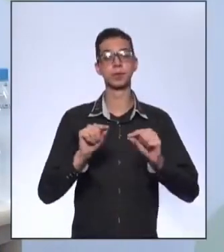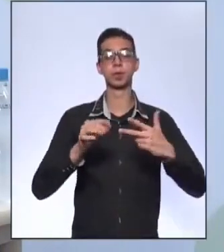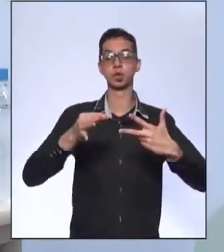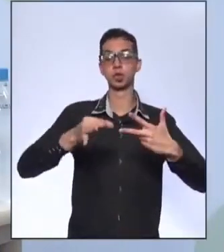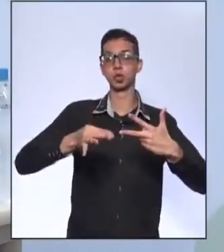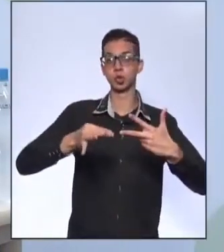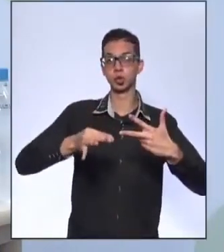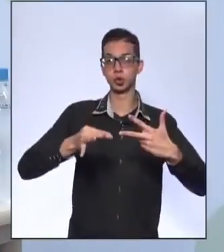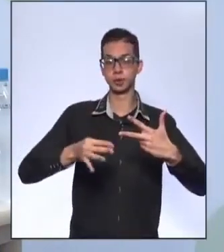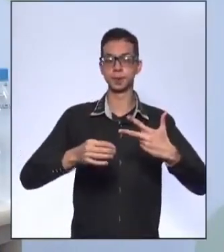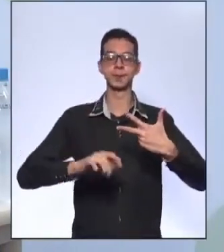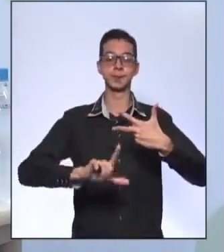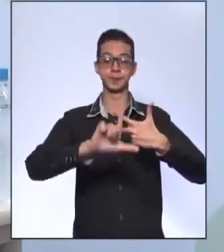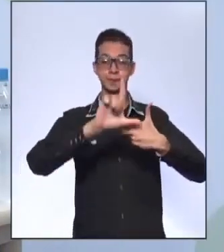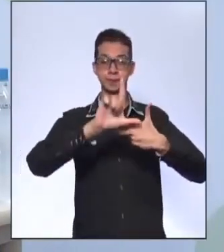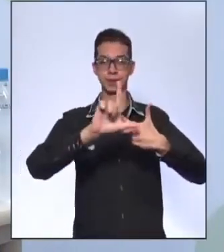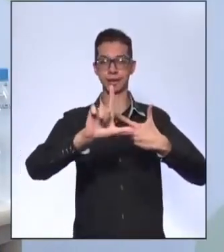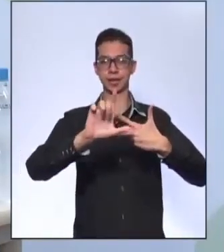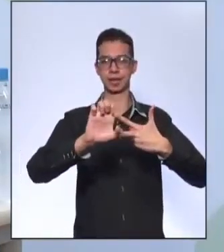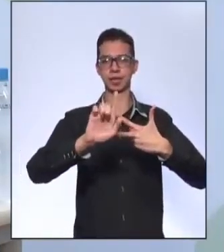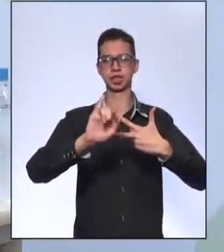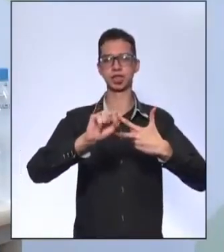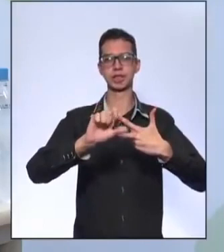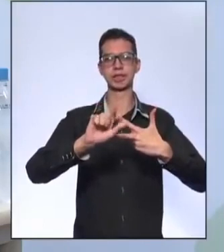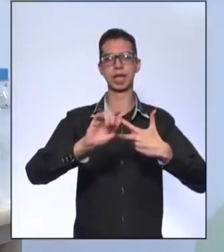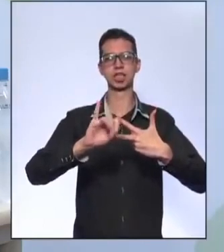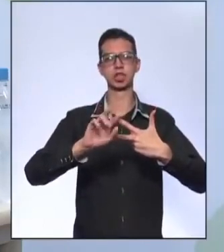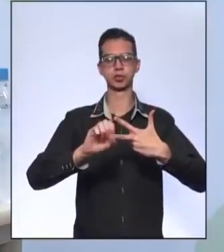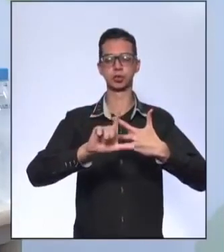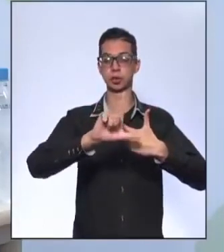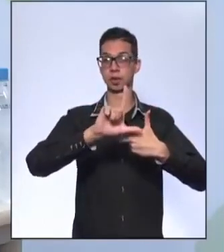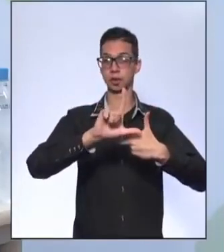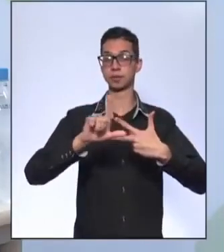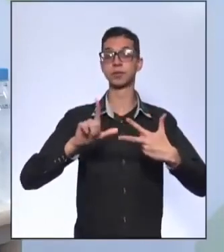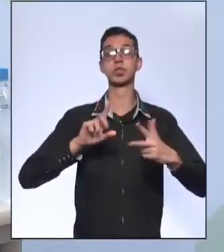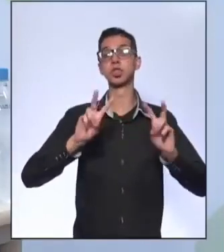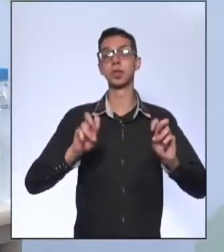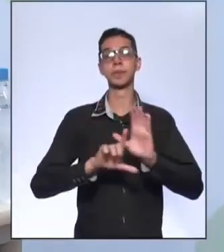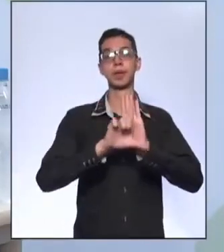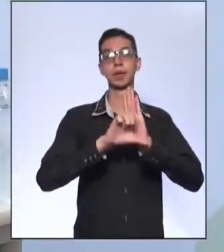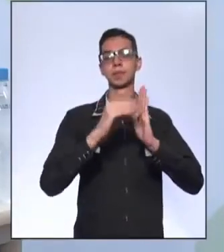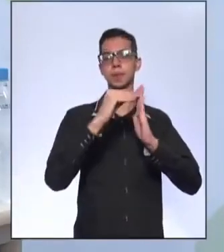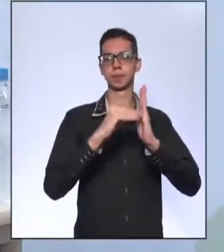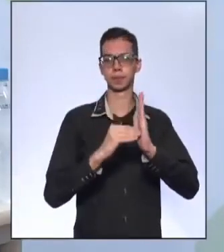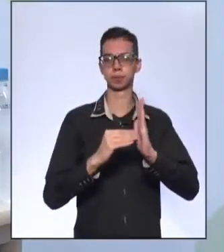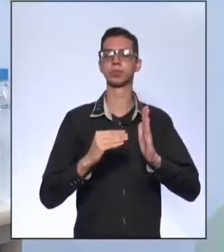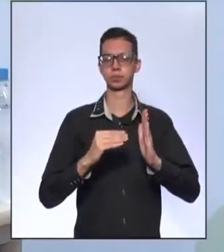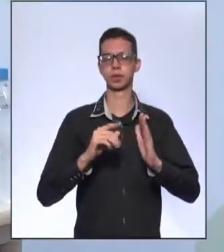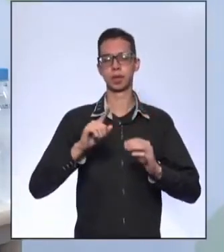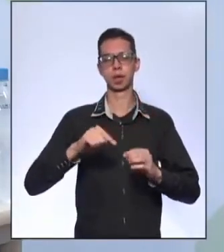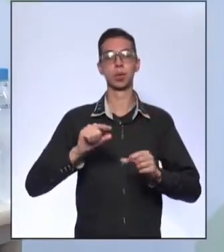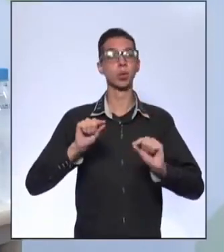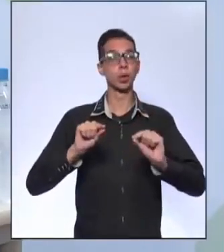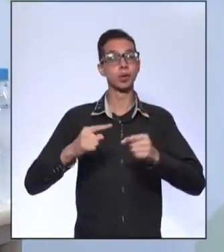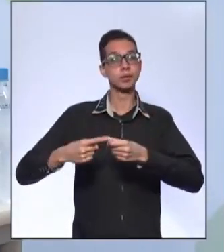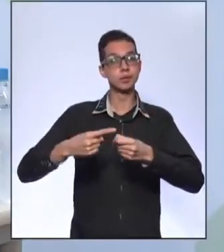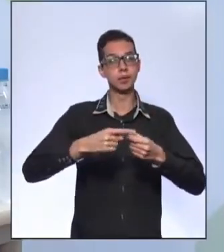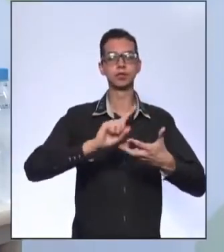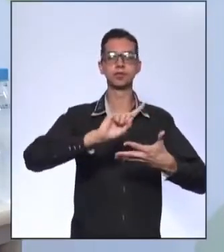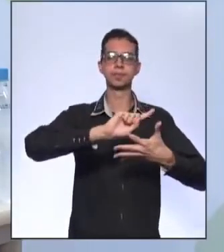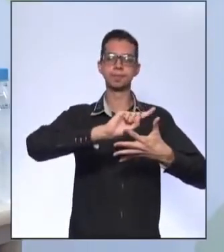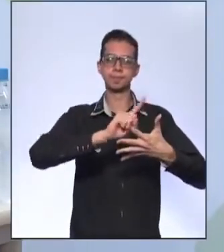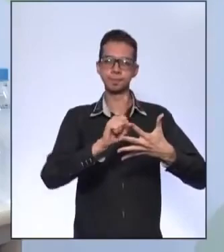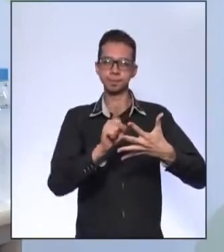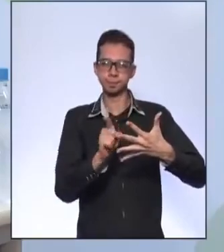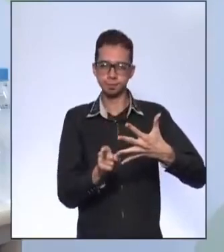vendo apenas vegetativa tudo isso aí tem uma importância que acaba transformando aí no critério para hierarquia urbana Aqui no Brasil é